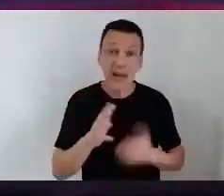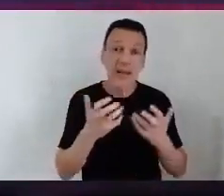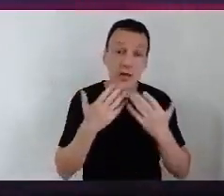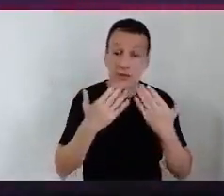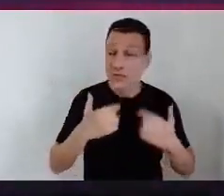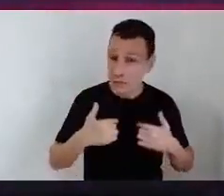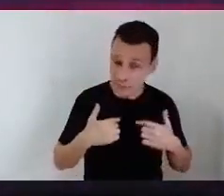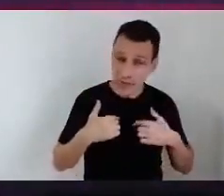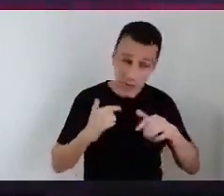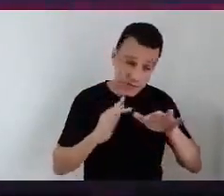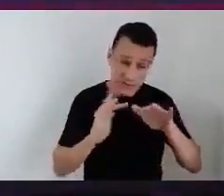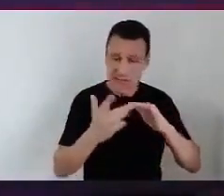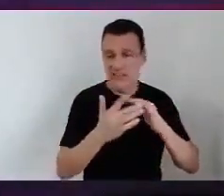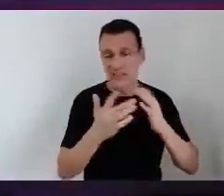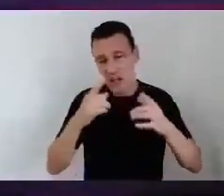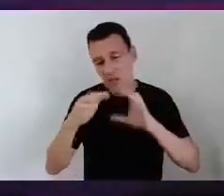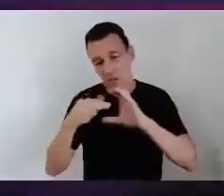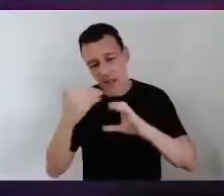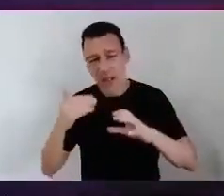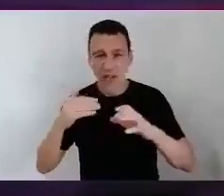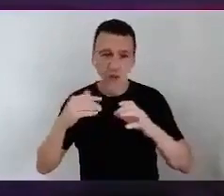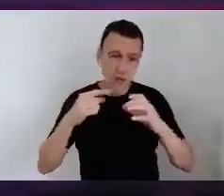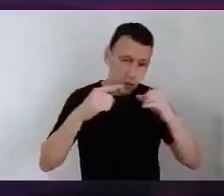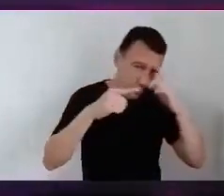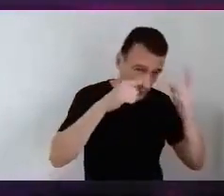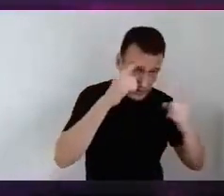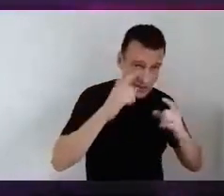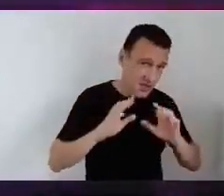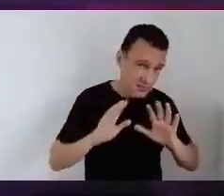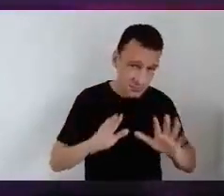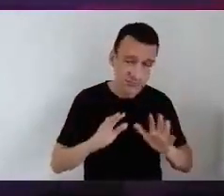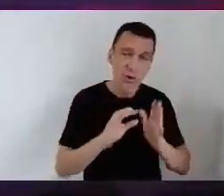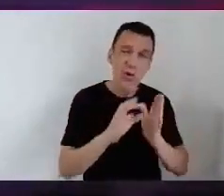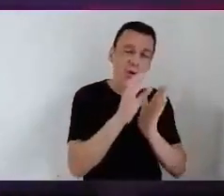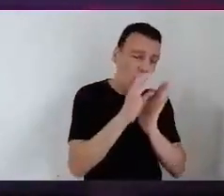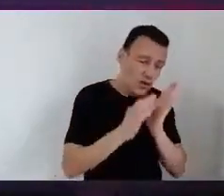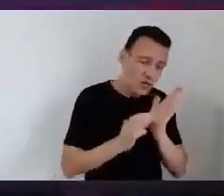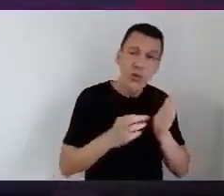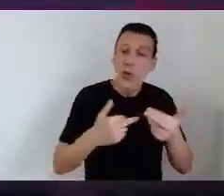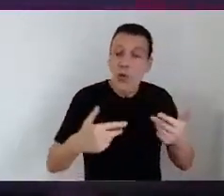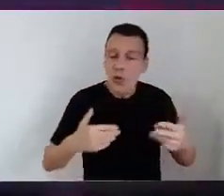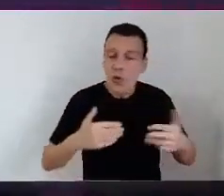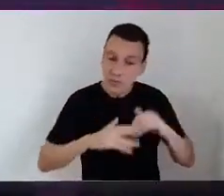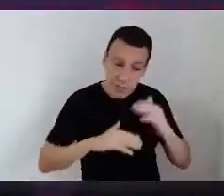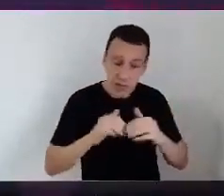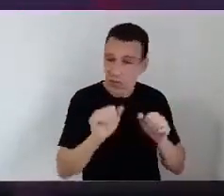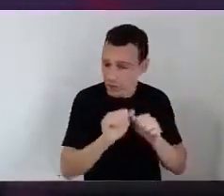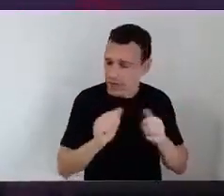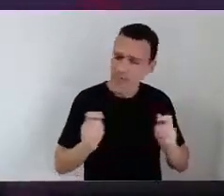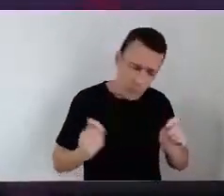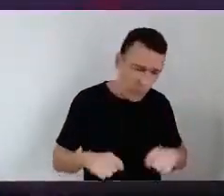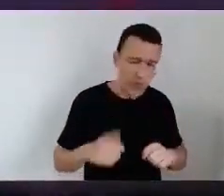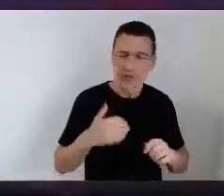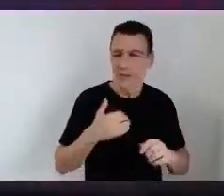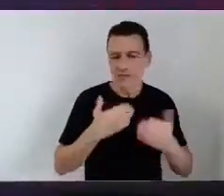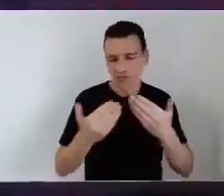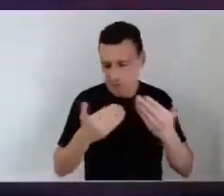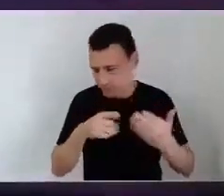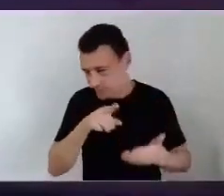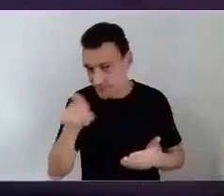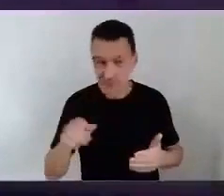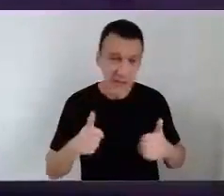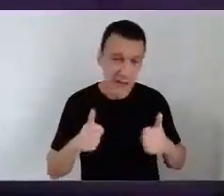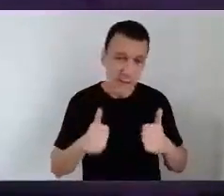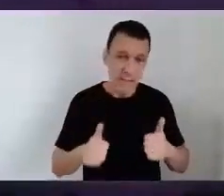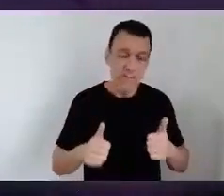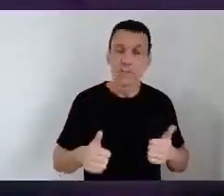e-mail, tirar dúvida, ver os códigos-fonte de coisas que eu estou fazendo, GitHubzinho. Além da Twilio, né, além de ser evangelista para a Twilio aqui